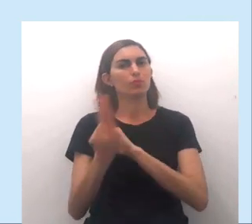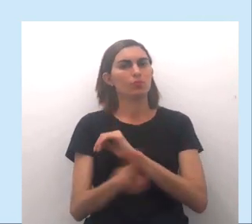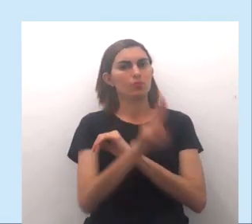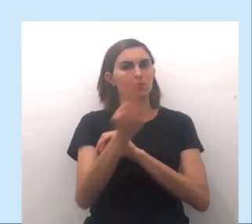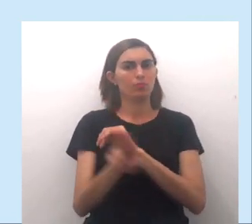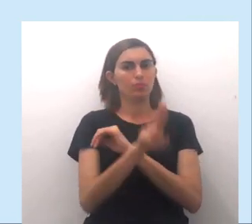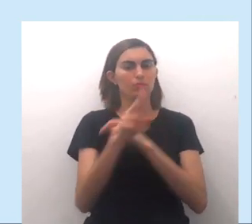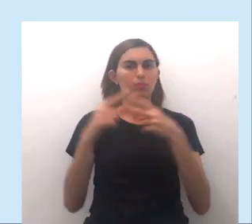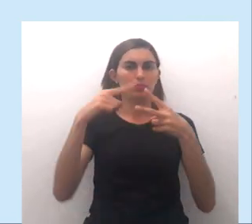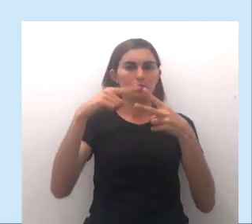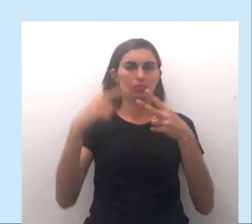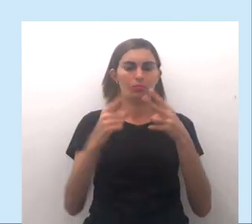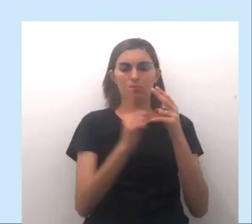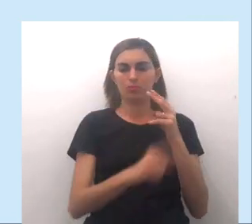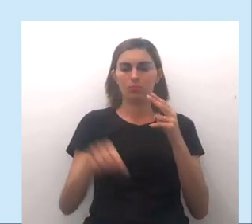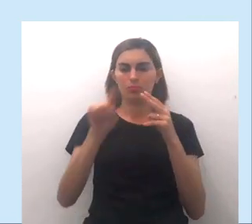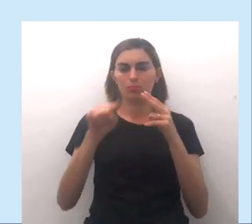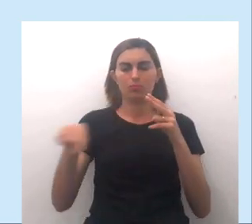duas casas,